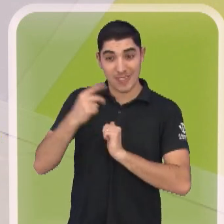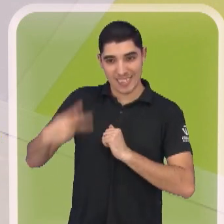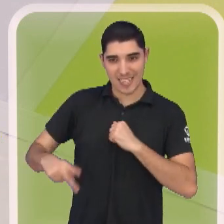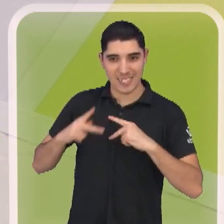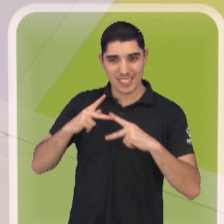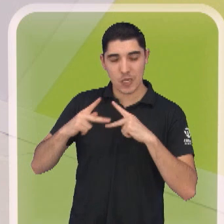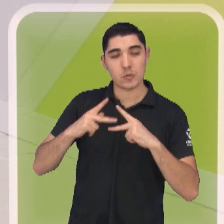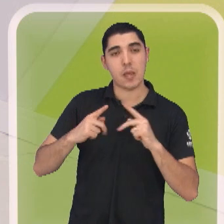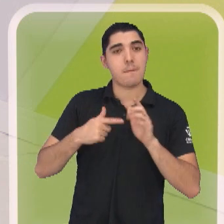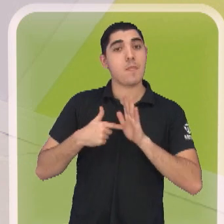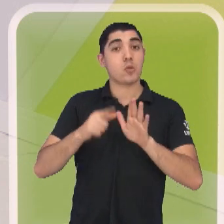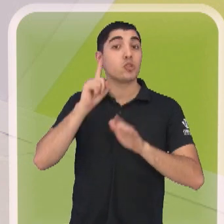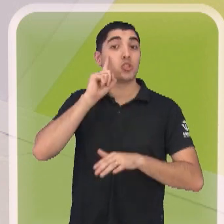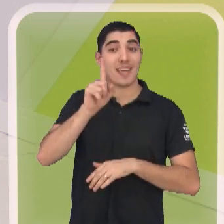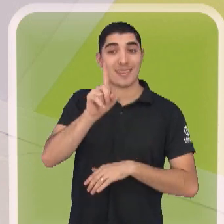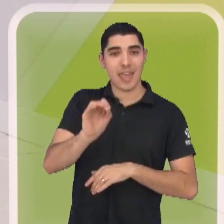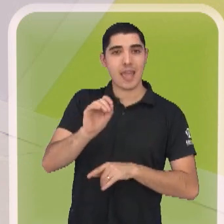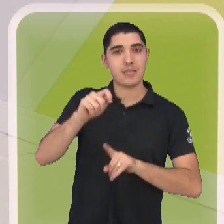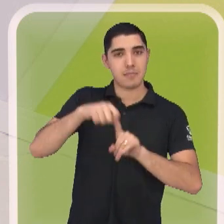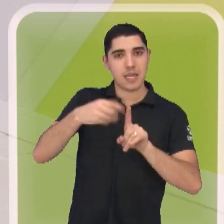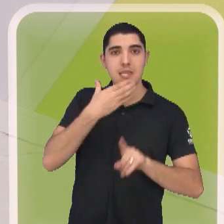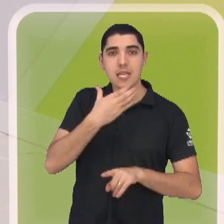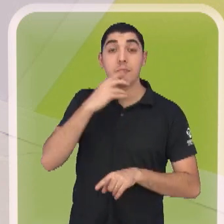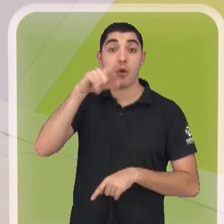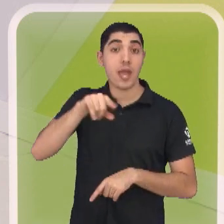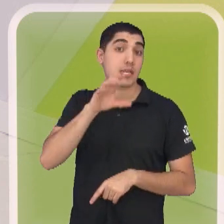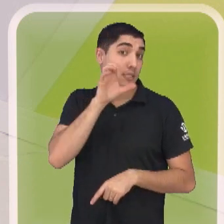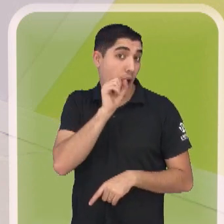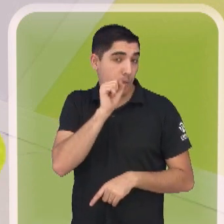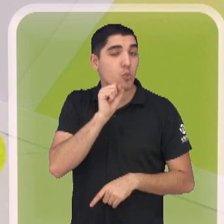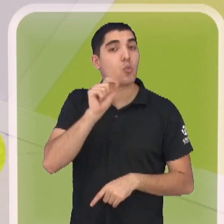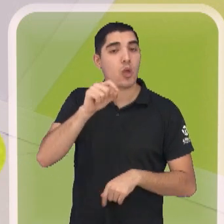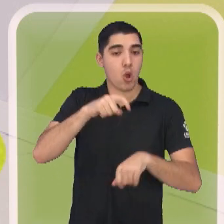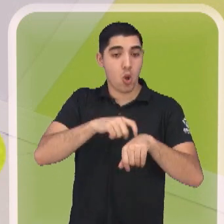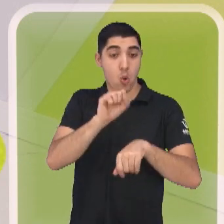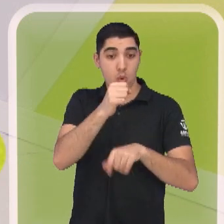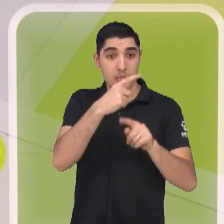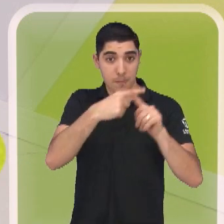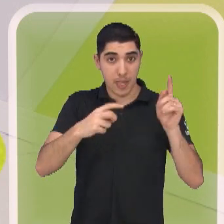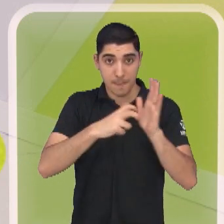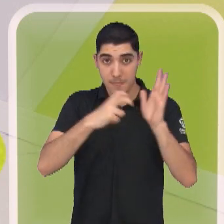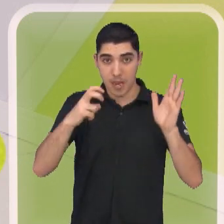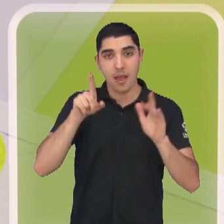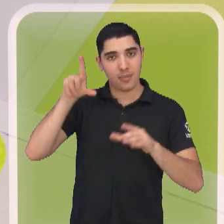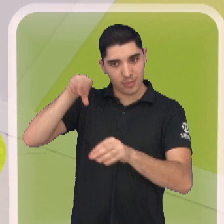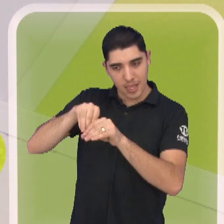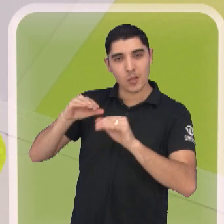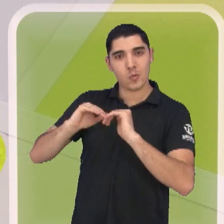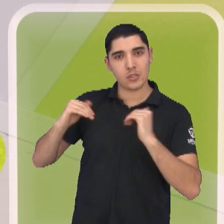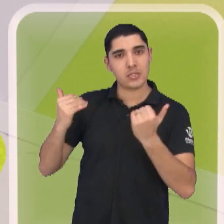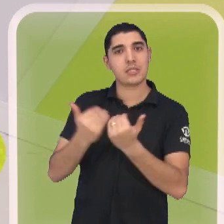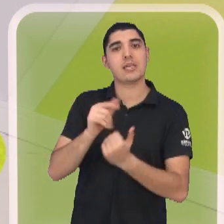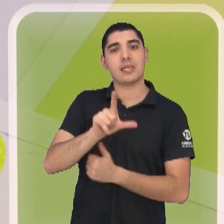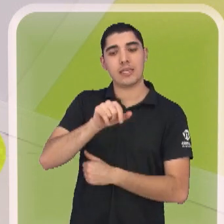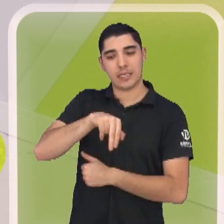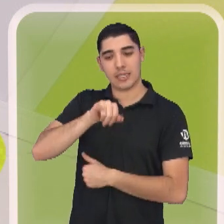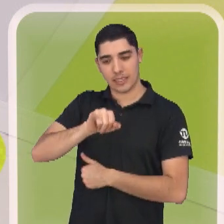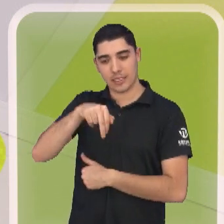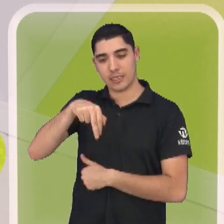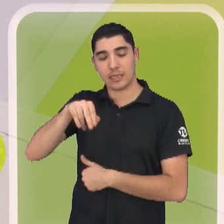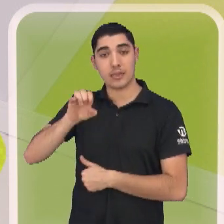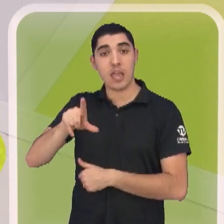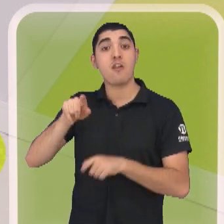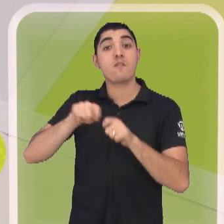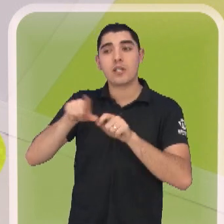realizará No próximo dia 10 de dezembro que é um sabadão a partir das 8:30 da manhã no ginásio Lineu de Moura seletivas para modalidade